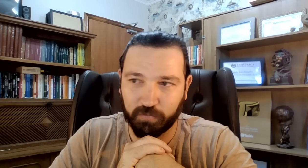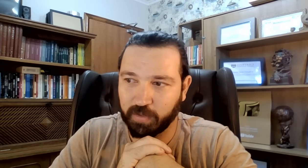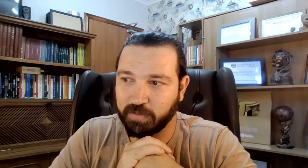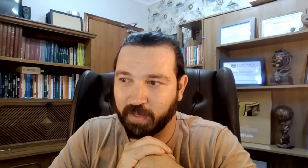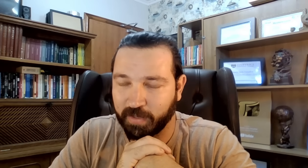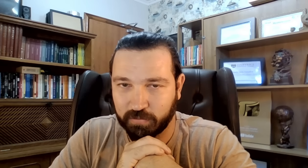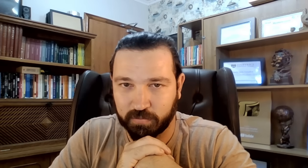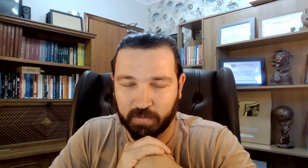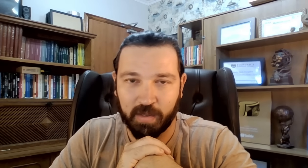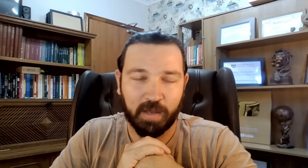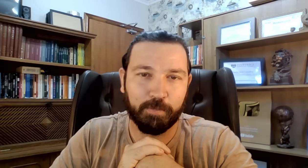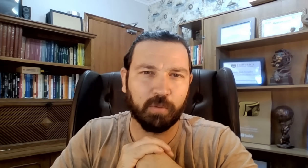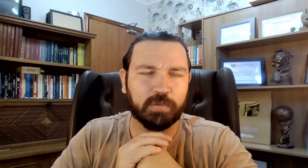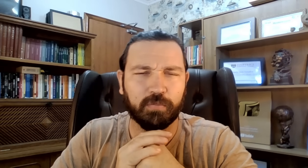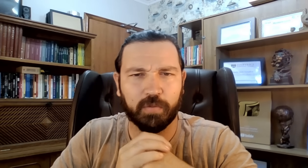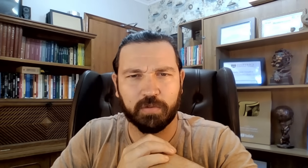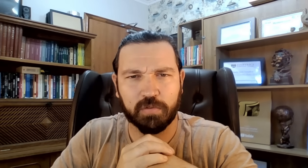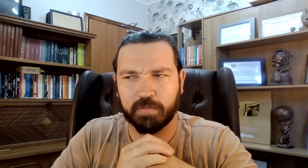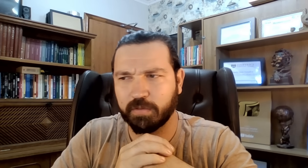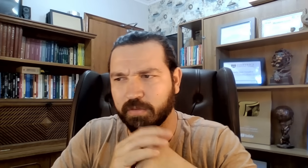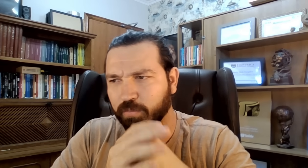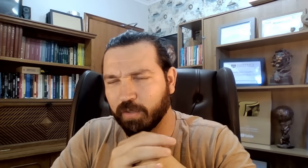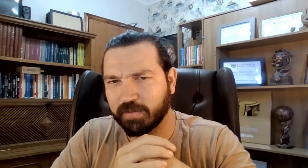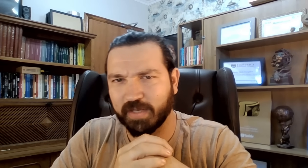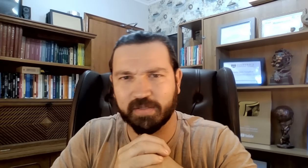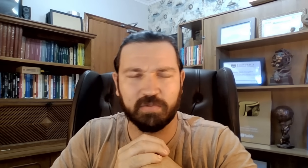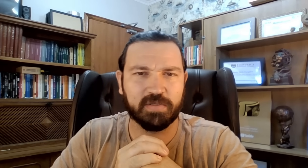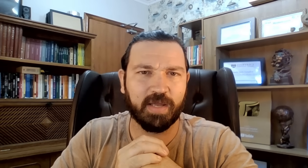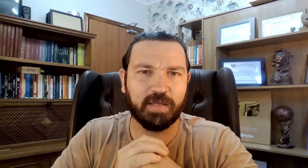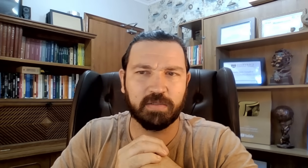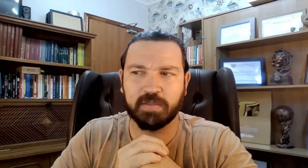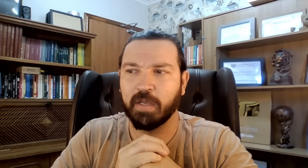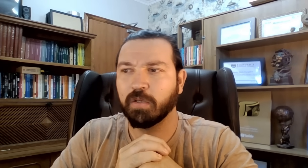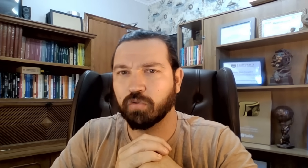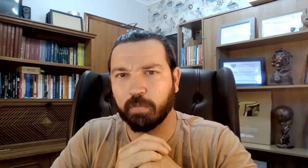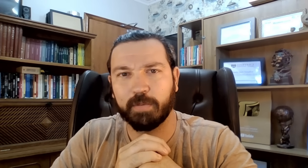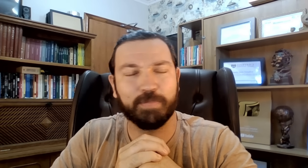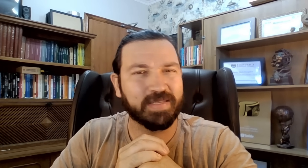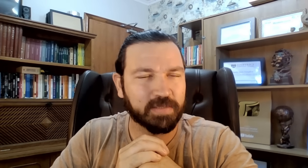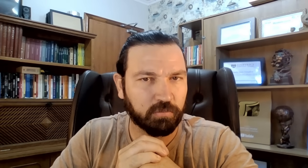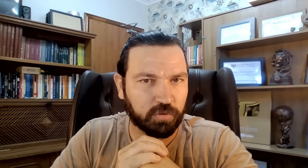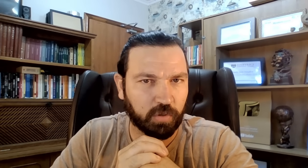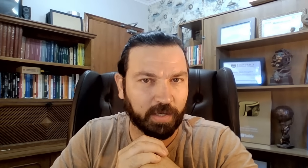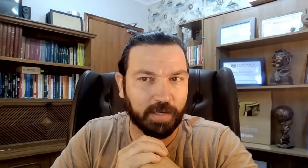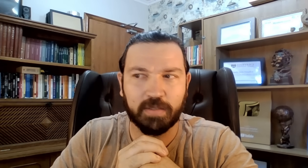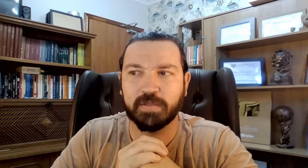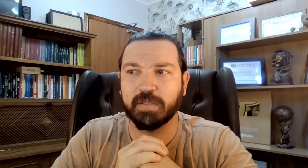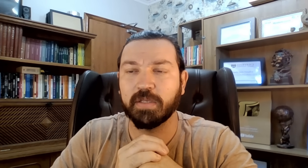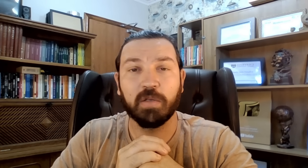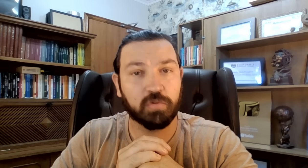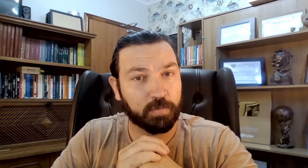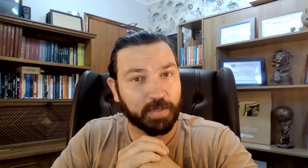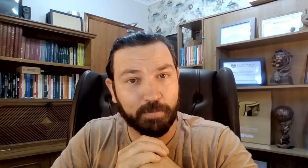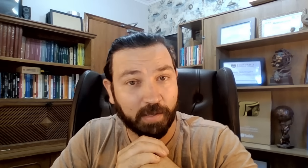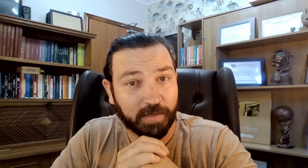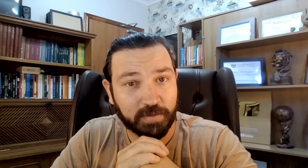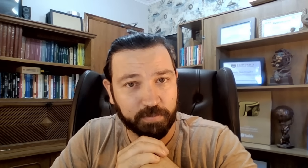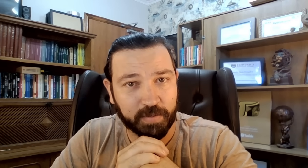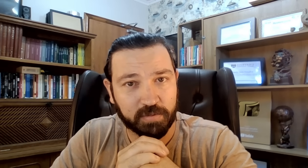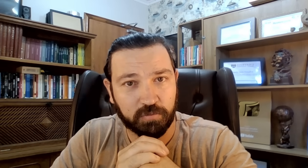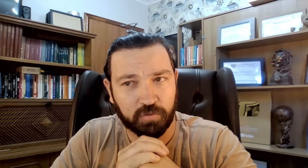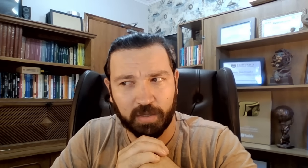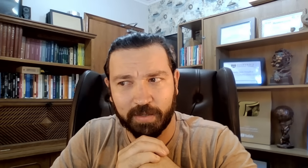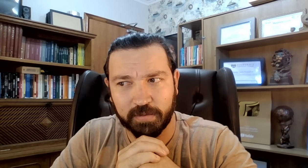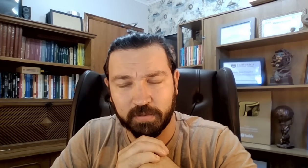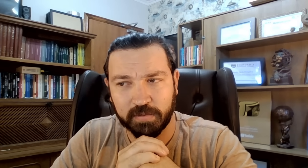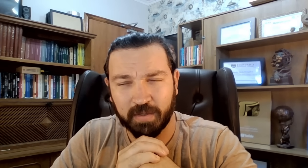contexto e fora de Nexo A pergunta foi sobre desmonetização de sites sobre prisão de jornalistas sobre a liberdade de